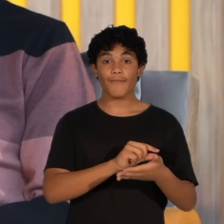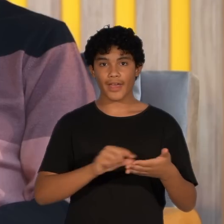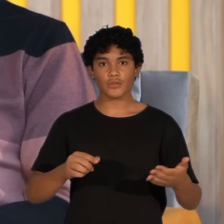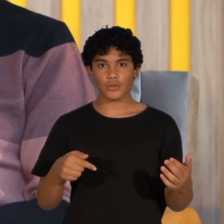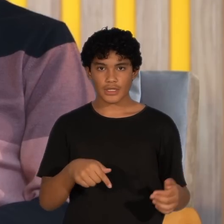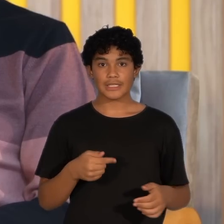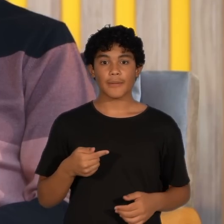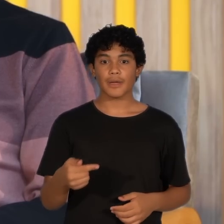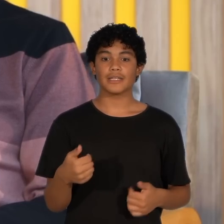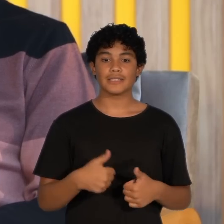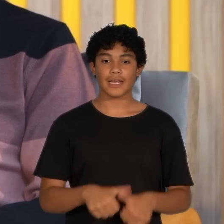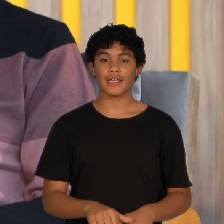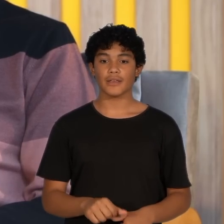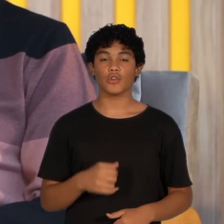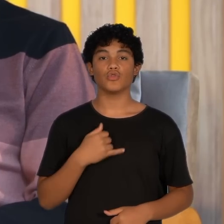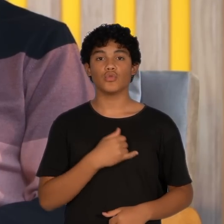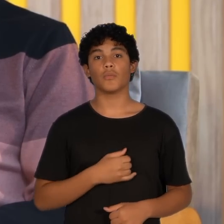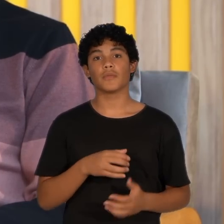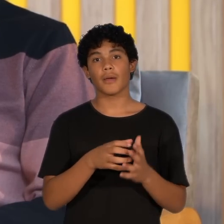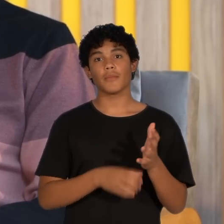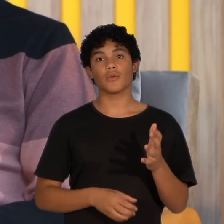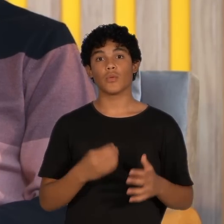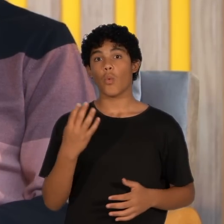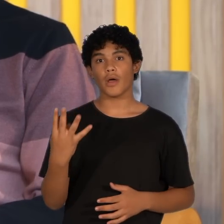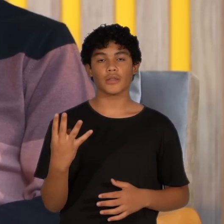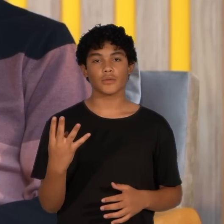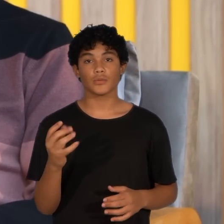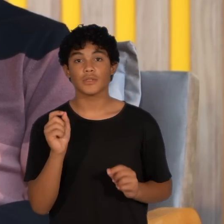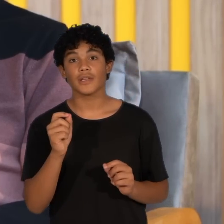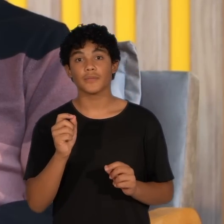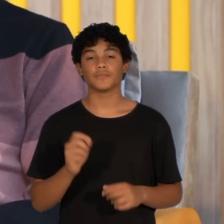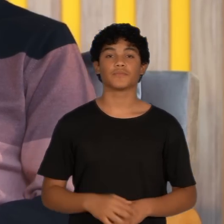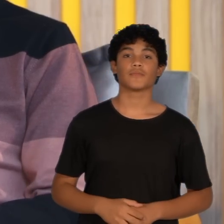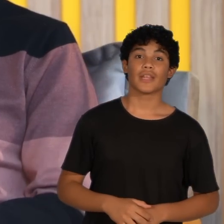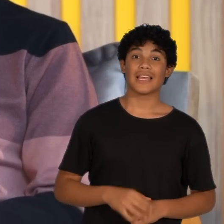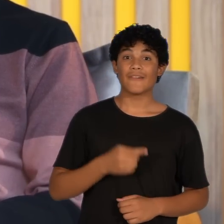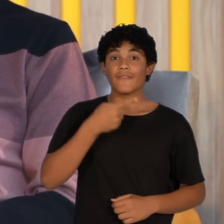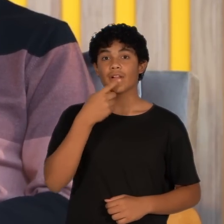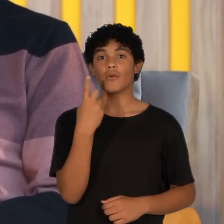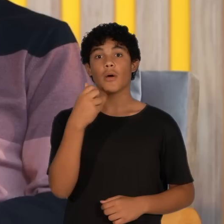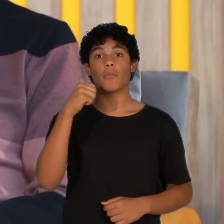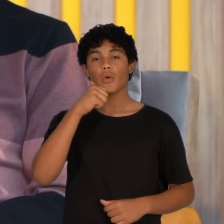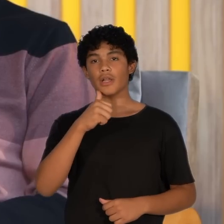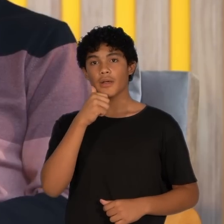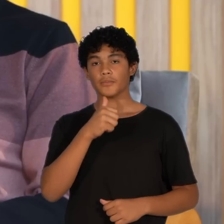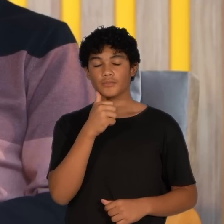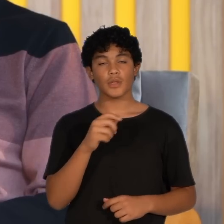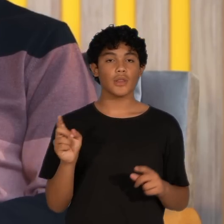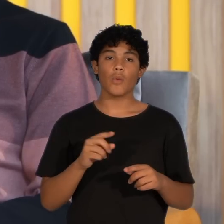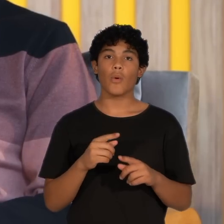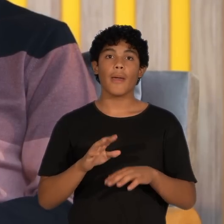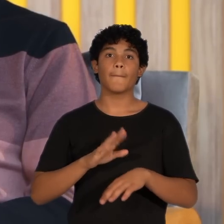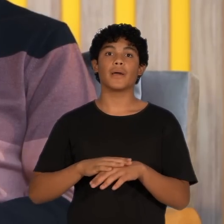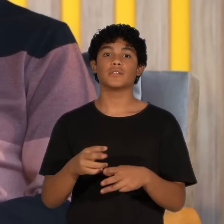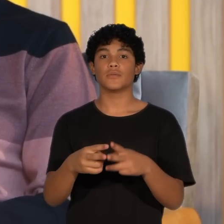capítulo 4, versículo 42. Diz assim, ó: E diziam à mulher: Agora não é mais